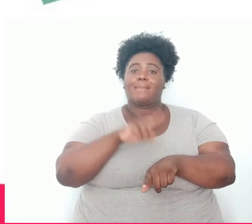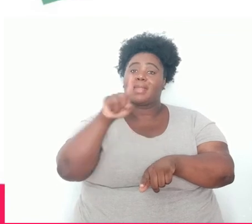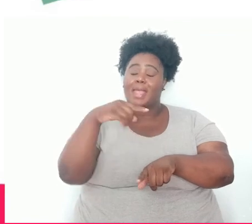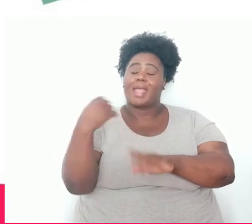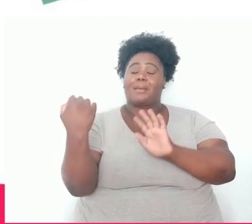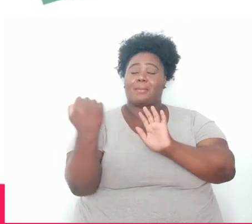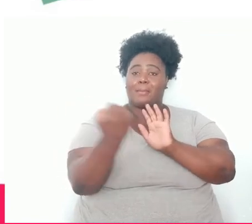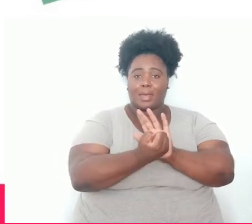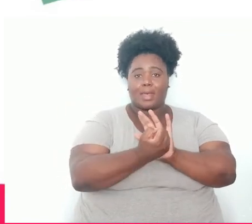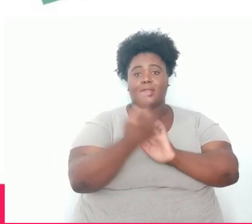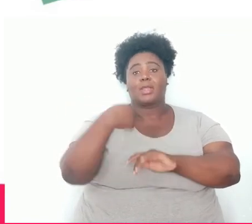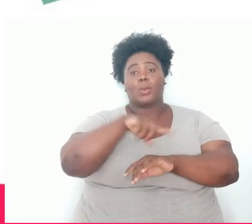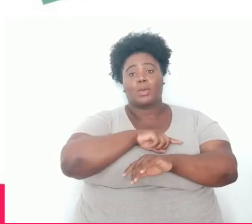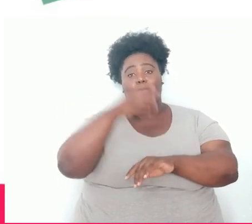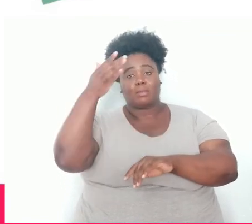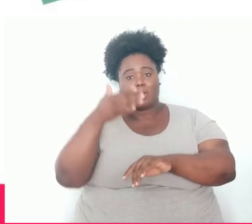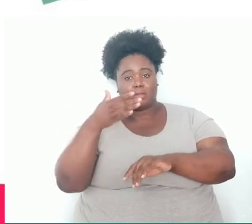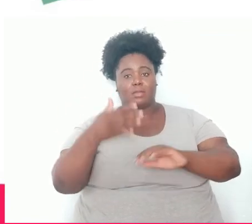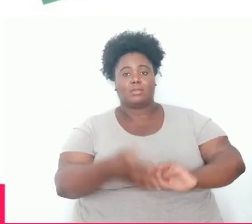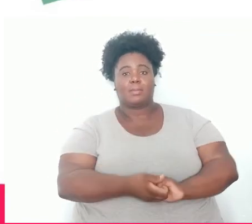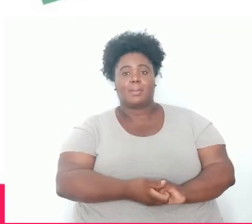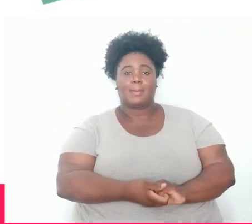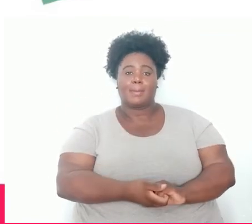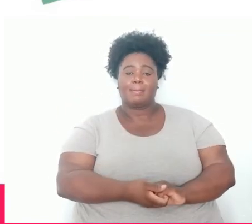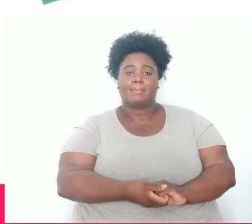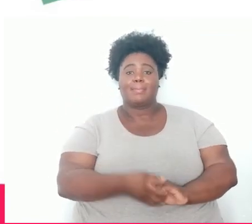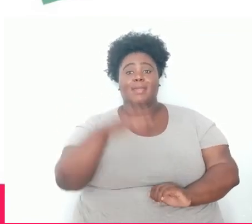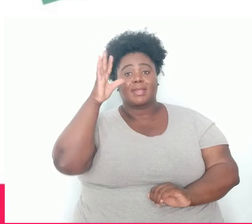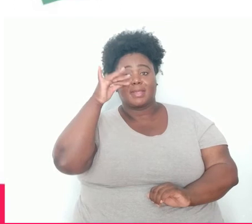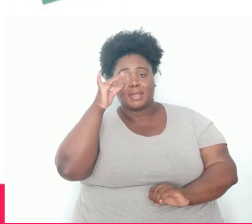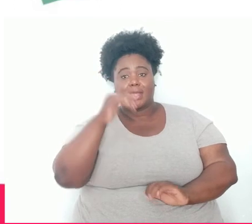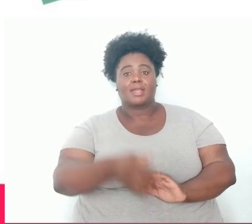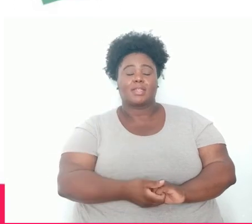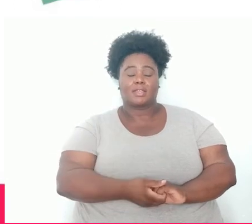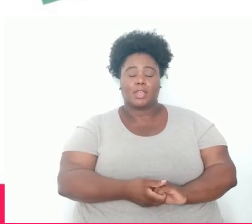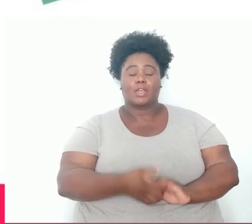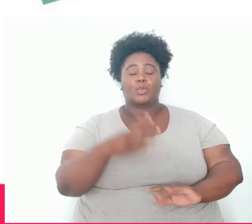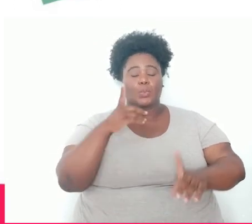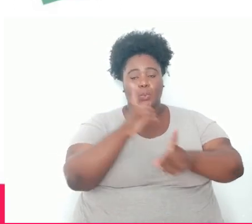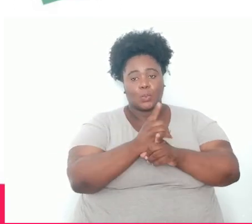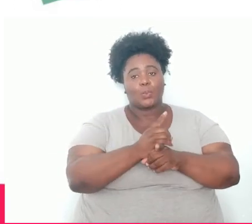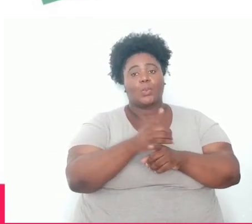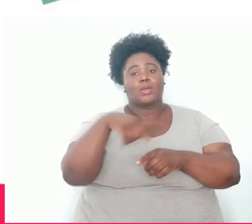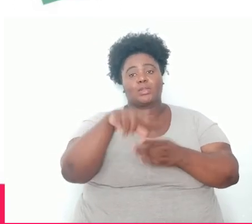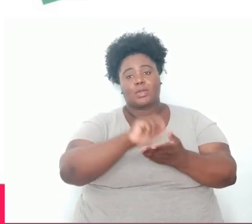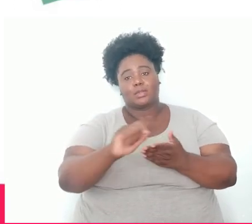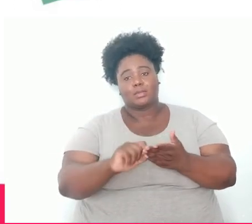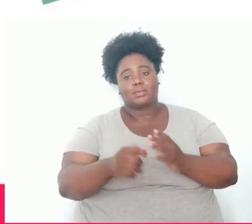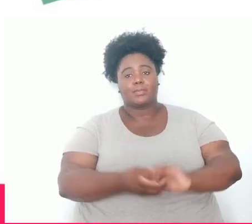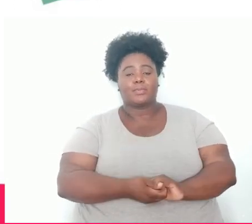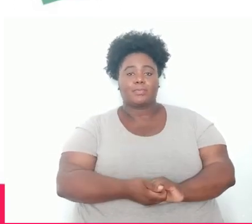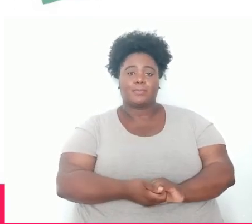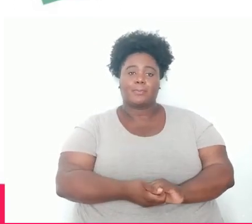sendo impactadas com a nossa presença. Muito interessante, de encontro aí com suas